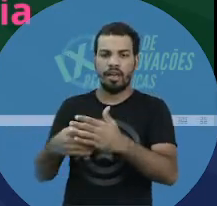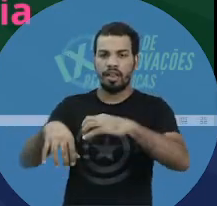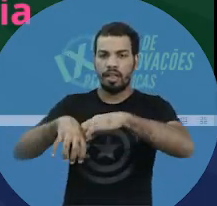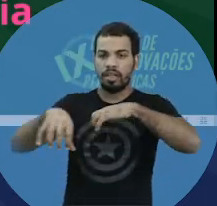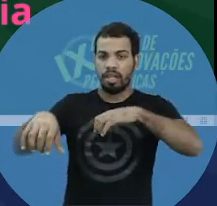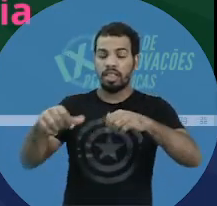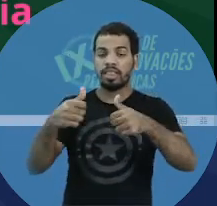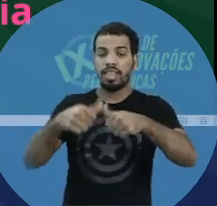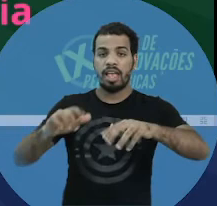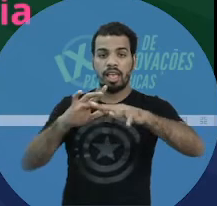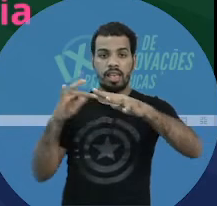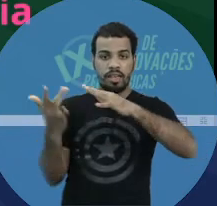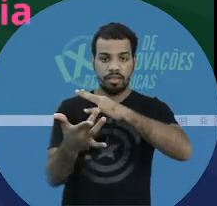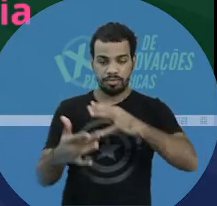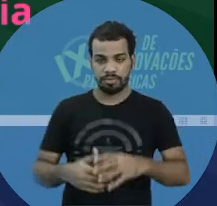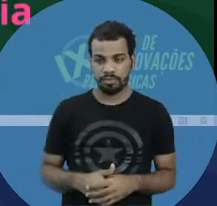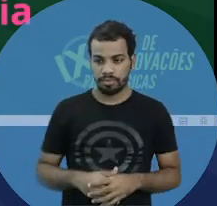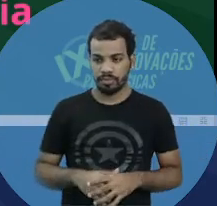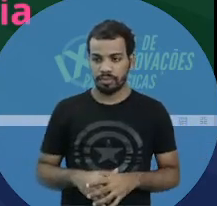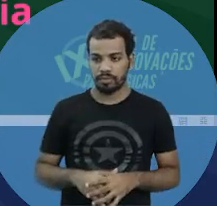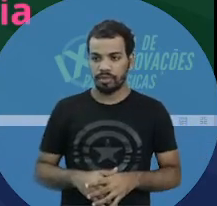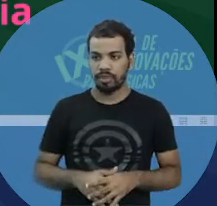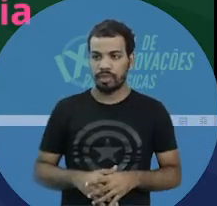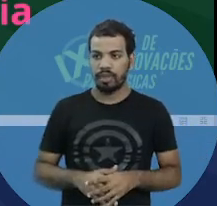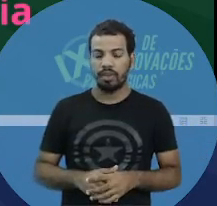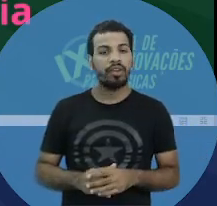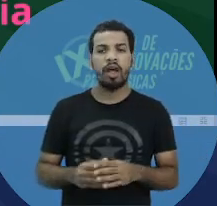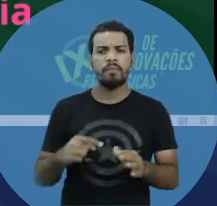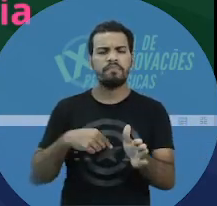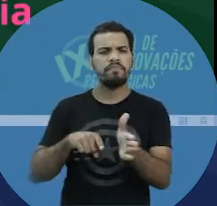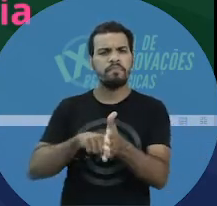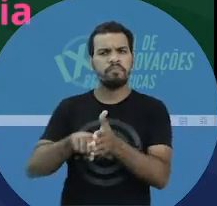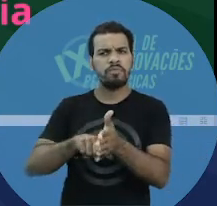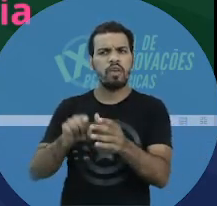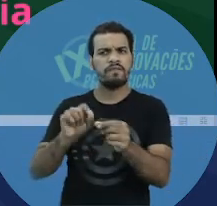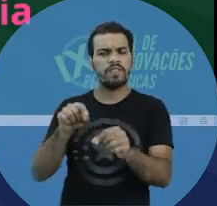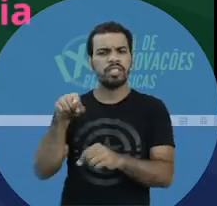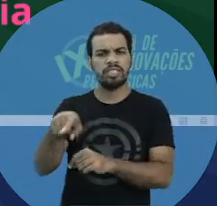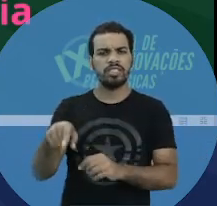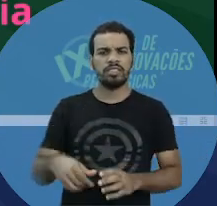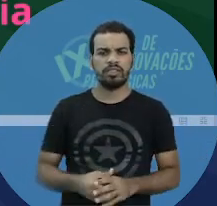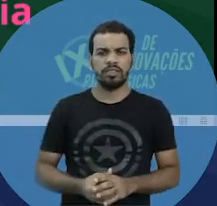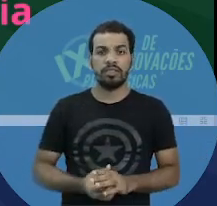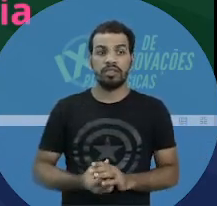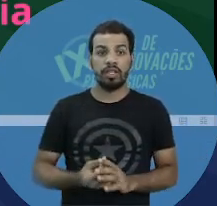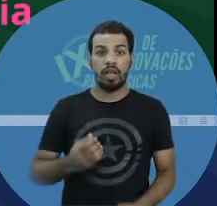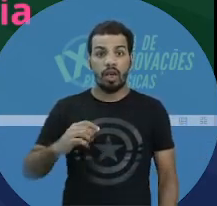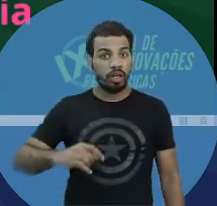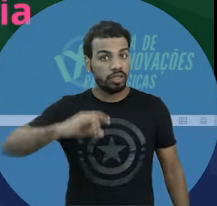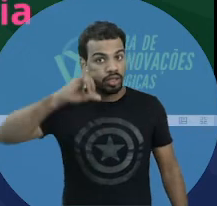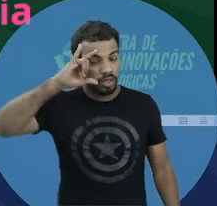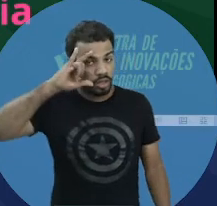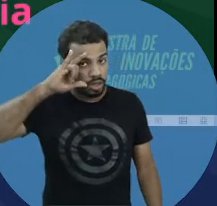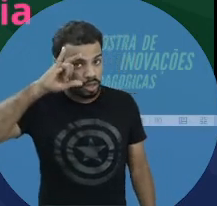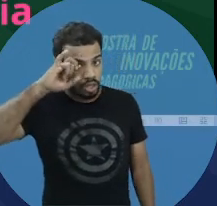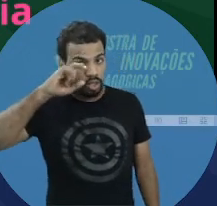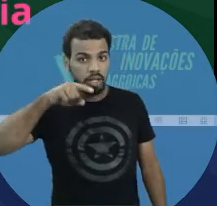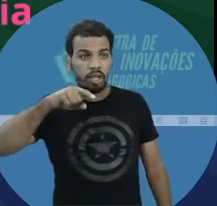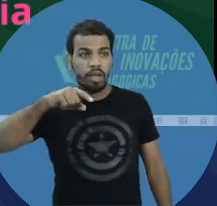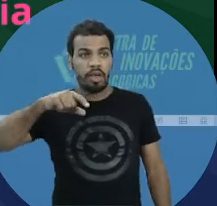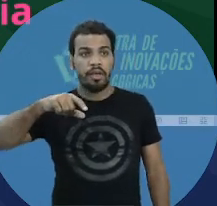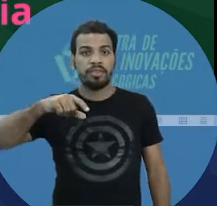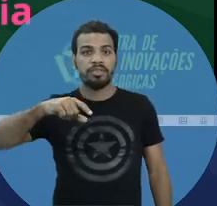sociais. E aí comecei a pesquisar como faria isso. E o Instagram, né, ao analisar os stories do